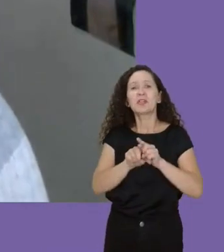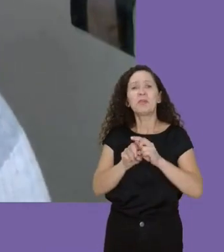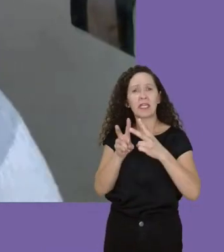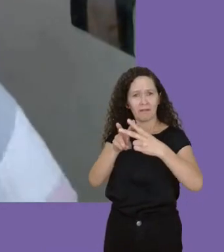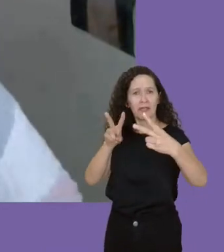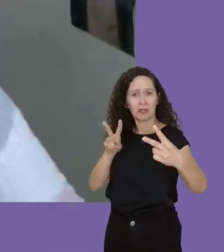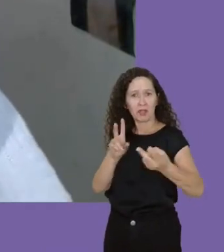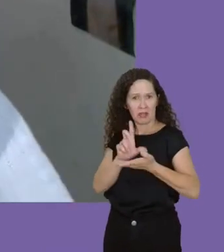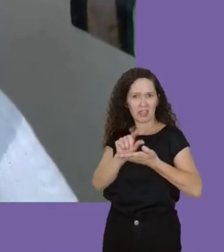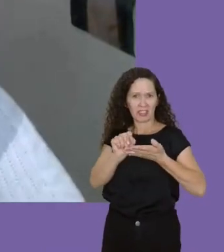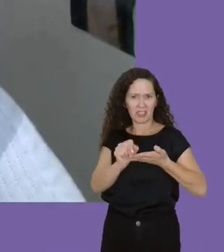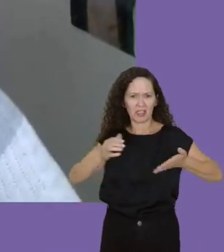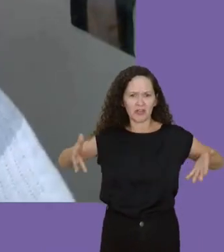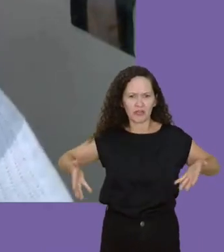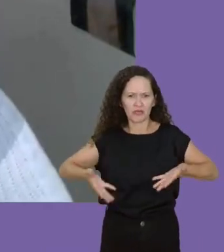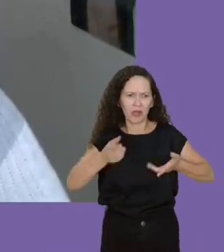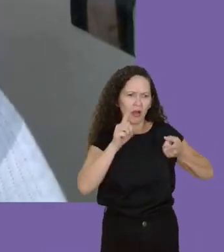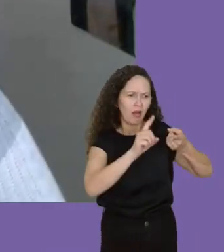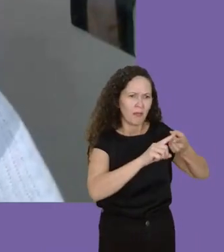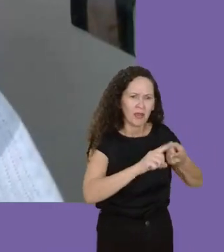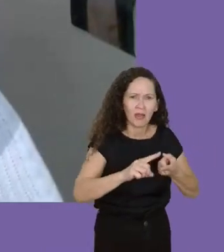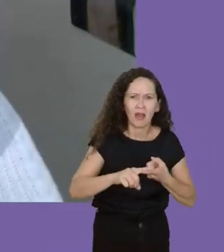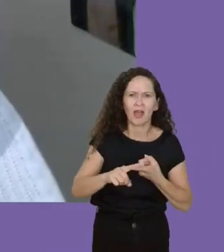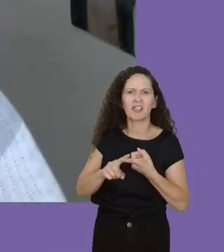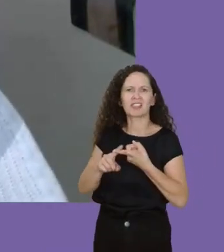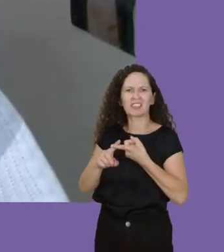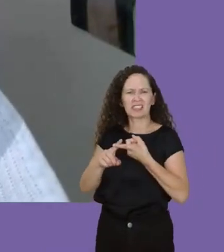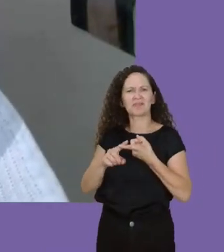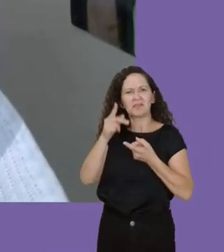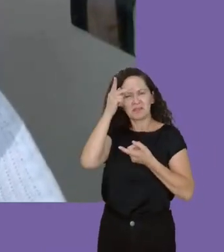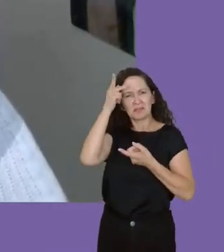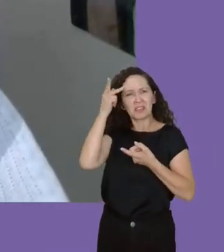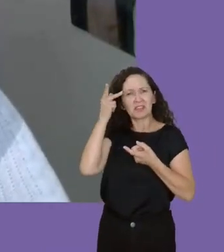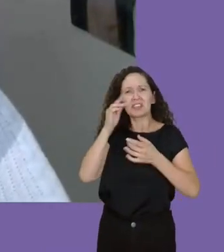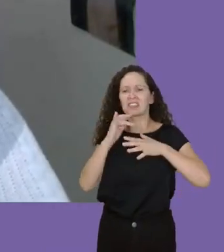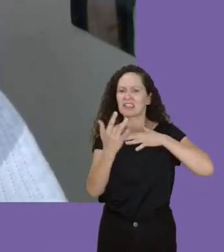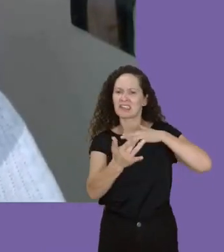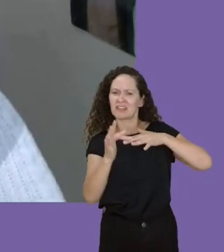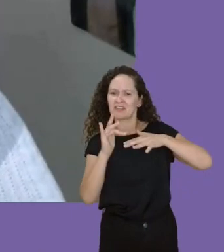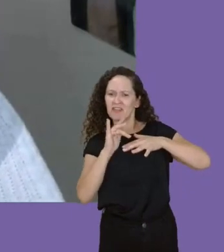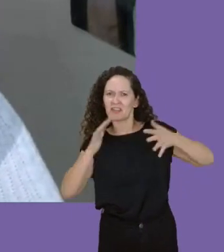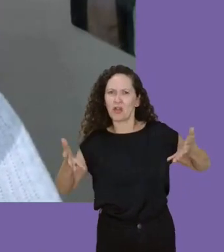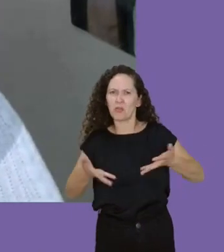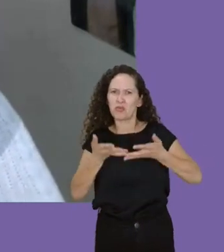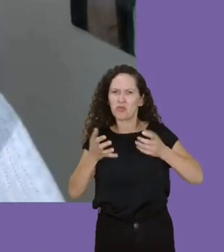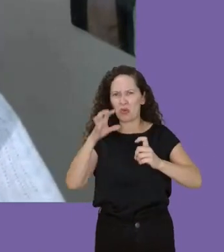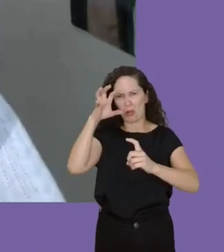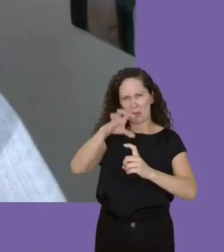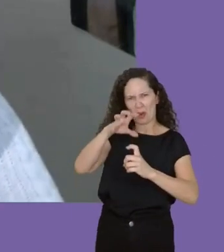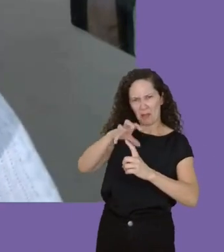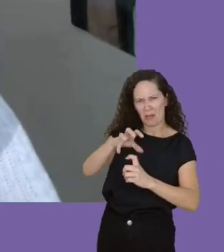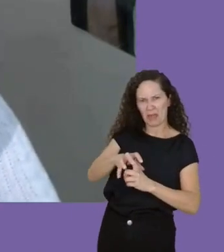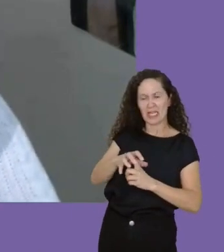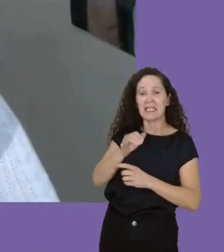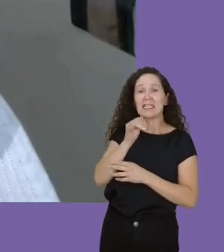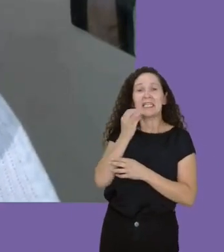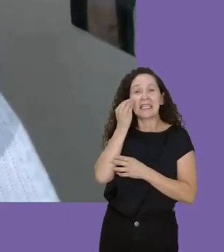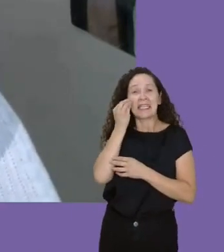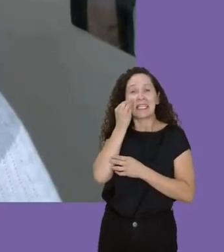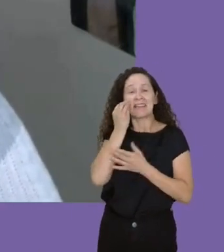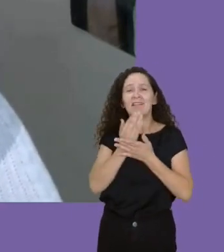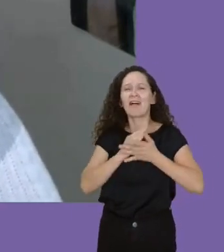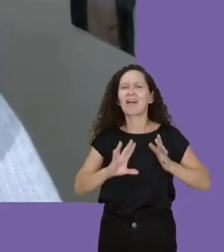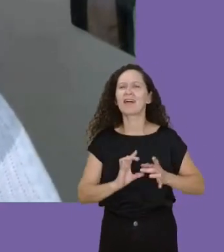promovendo ameaças, né, uma mobilização muito forte nas redes, aí tentando cercear a liberdade